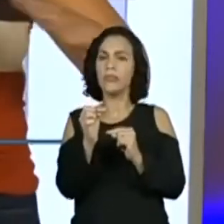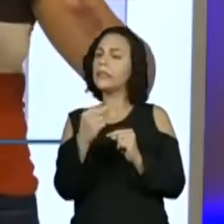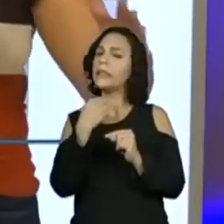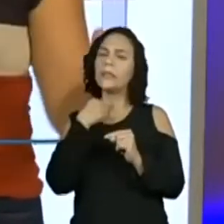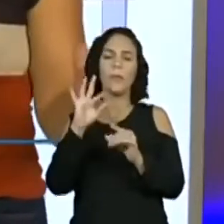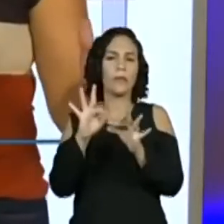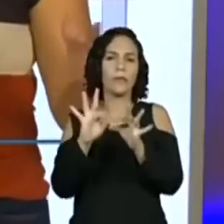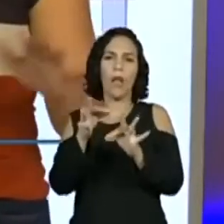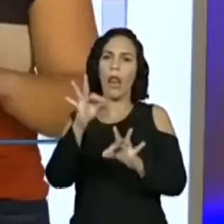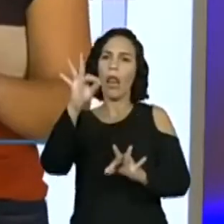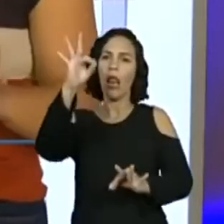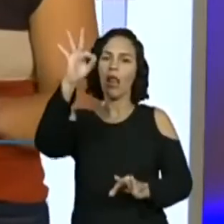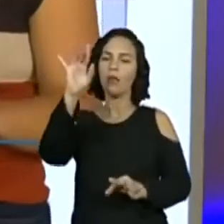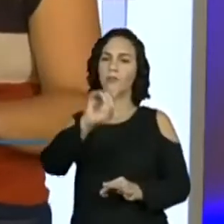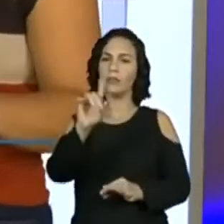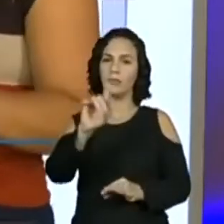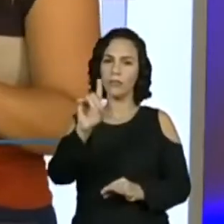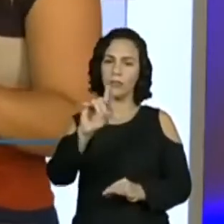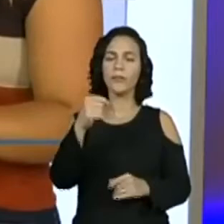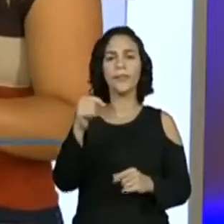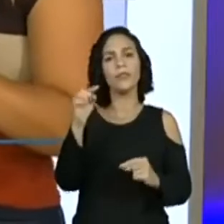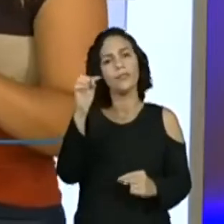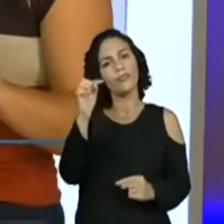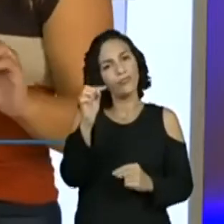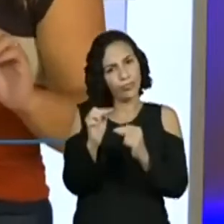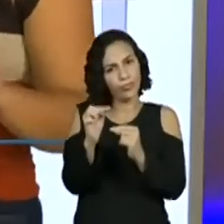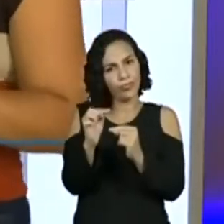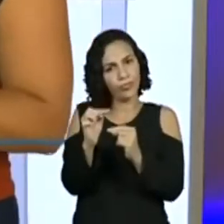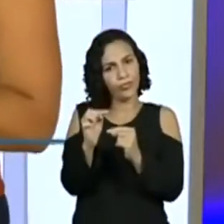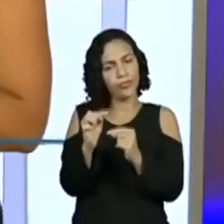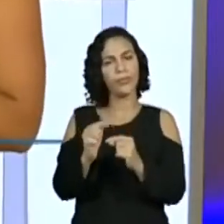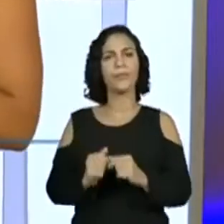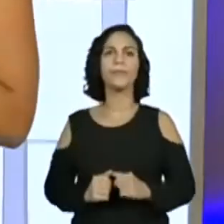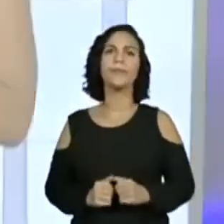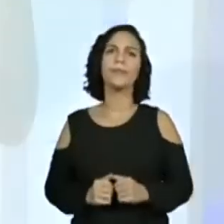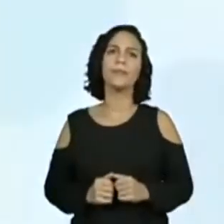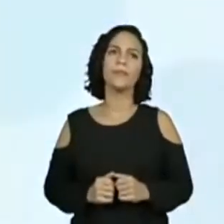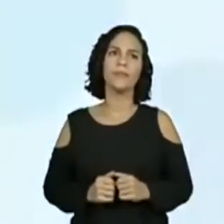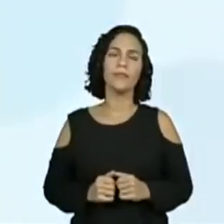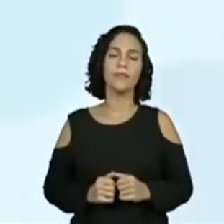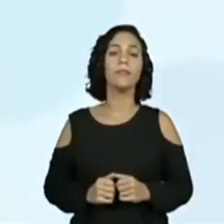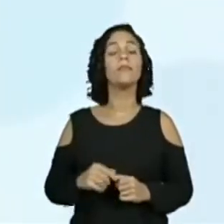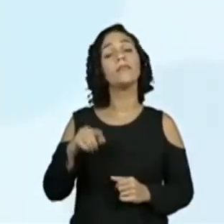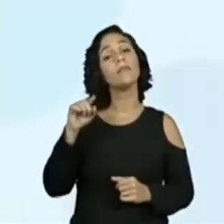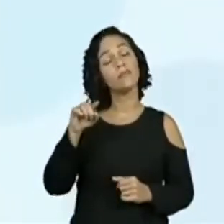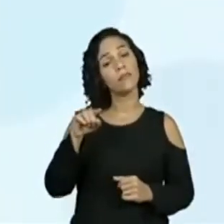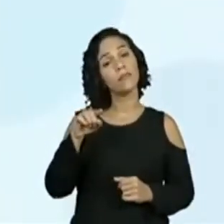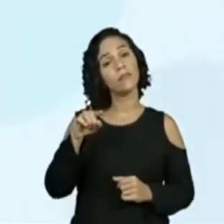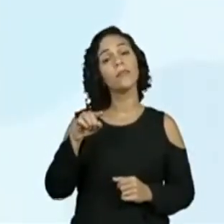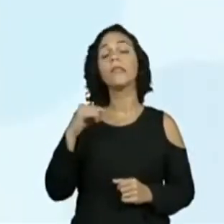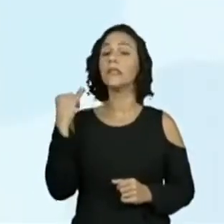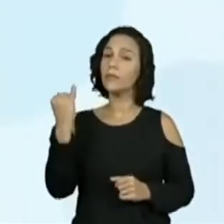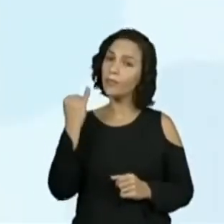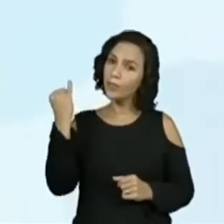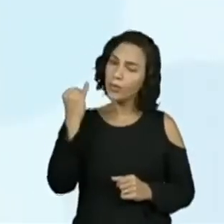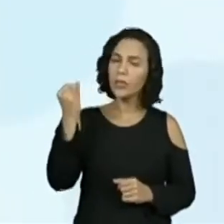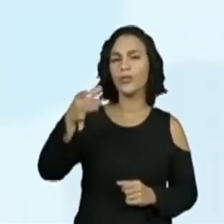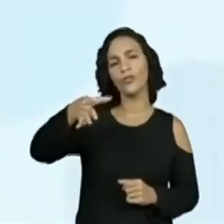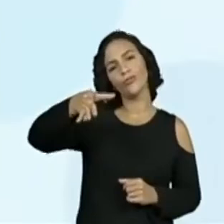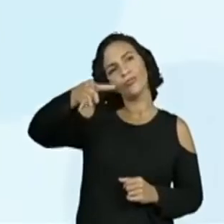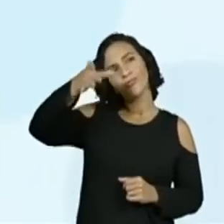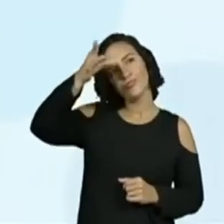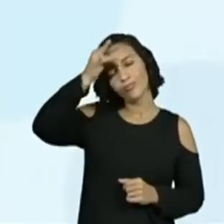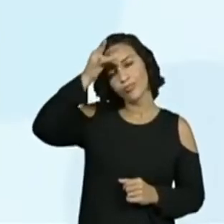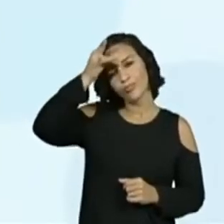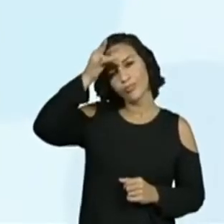aqui, textos muito extensos, senão perdem o sentido. Então, são pequenos textos. Isso é o mais importante dos estudantes gravarem, pois é um